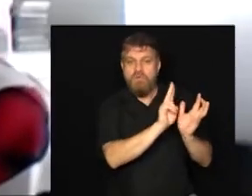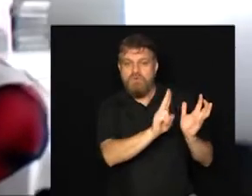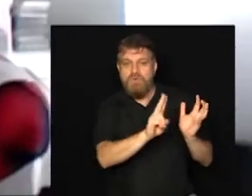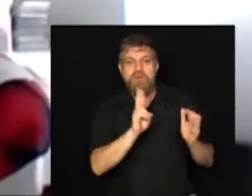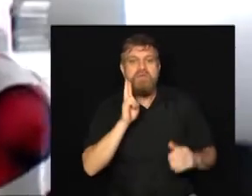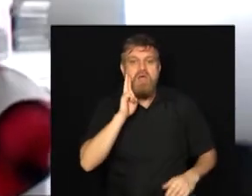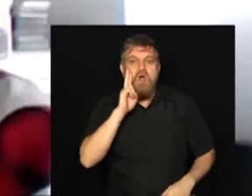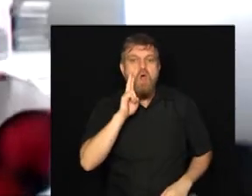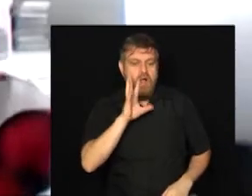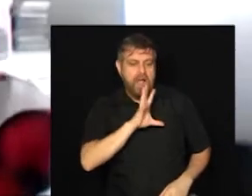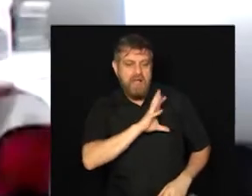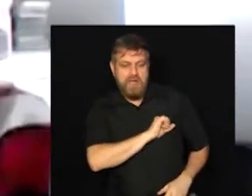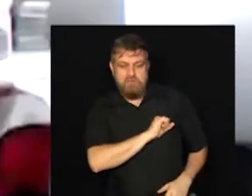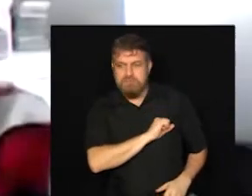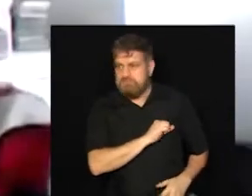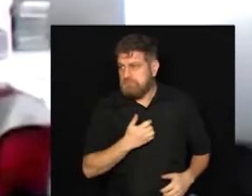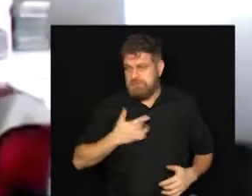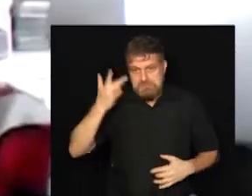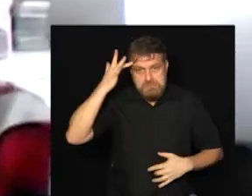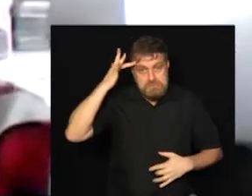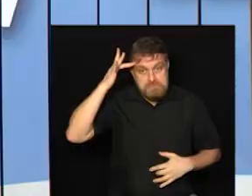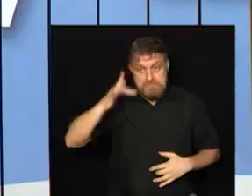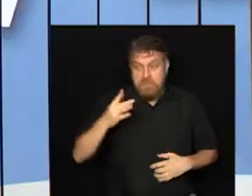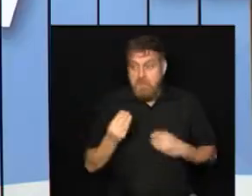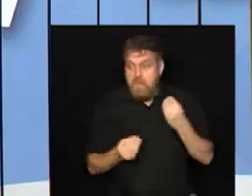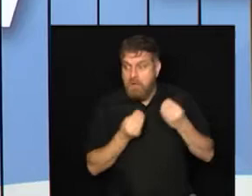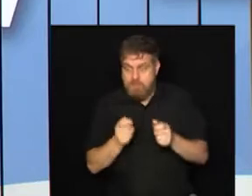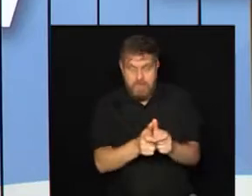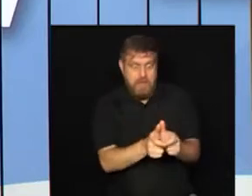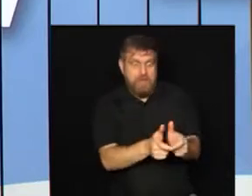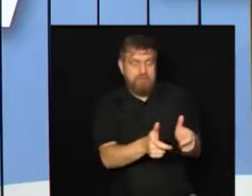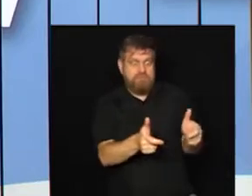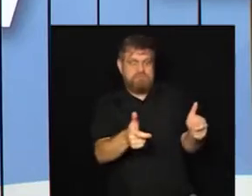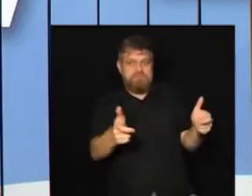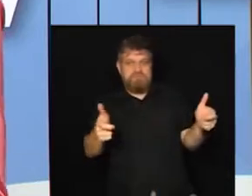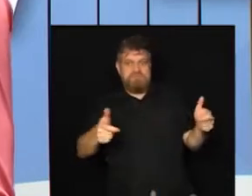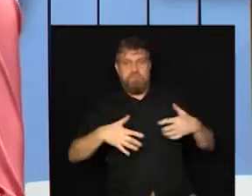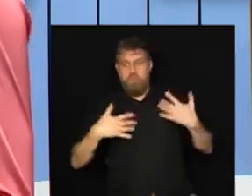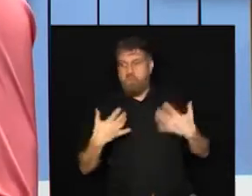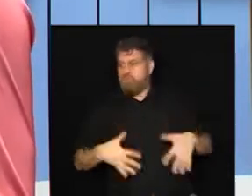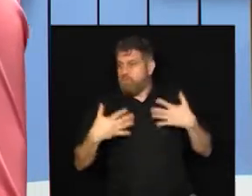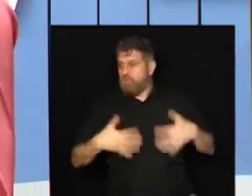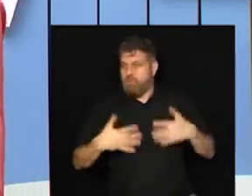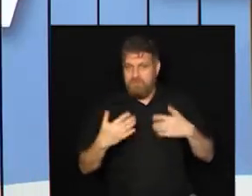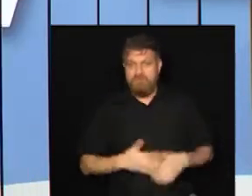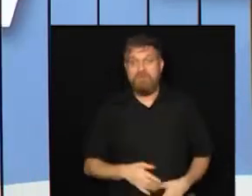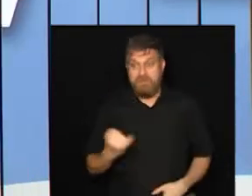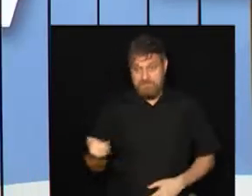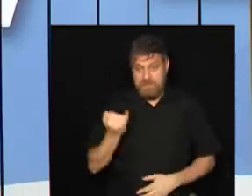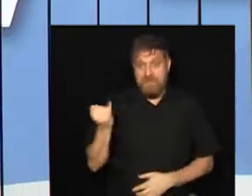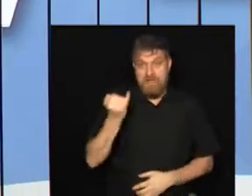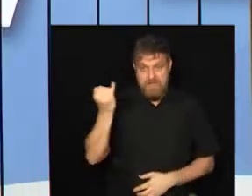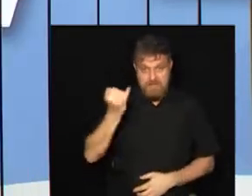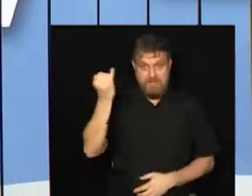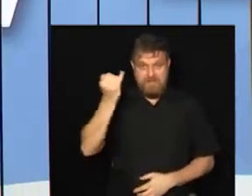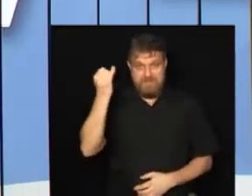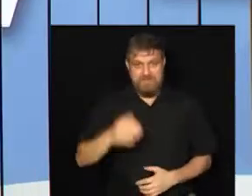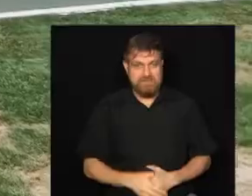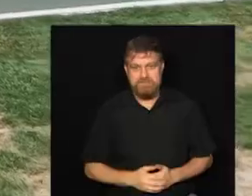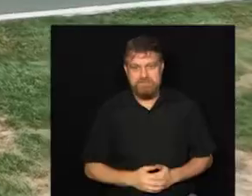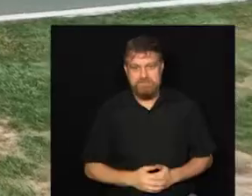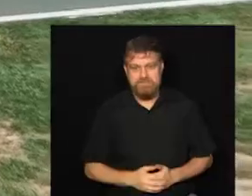que ele fosse, não tínhamos ideia do quanto ele ia crescer. Nem imaginava que ia tomar essa proporção tão importante, tão grande,